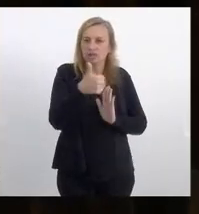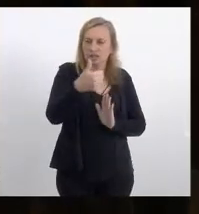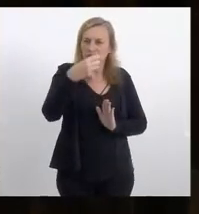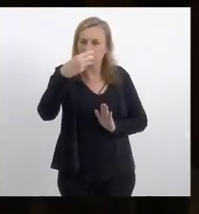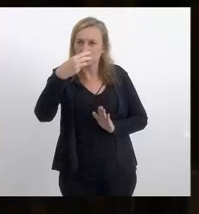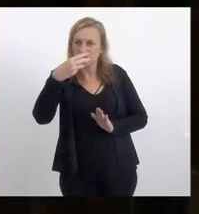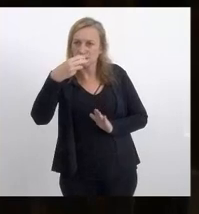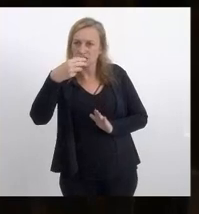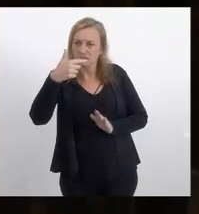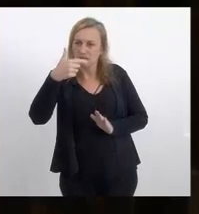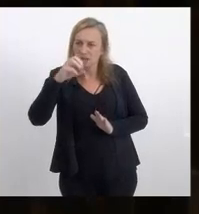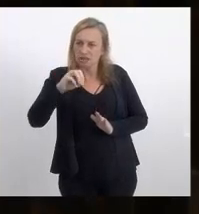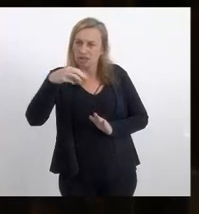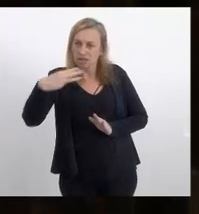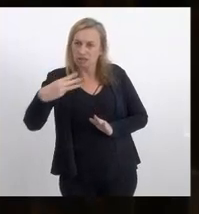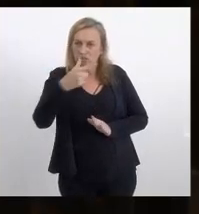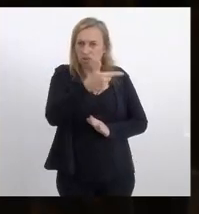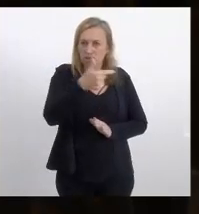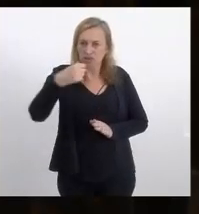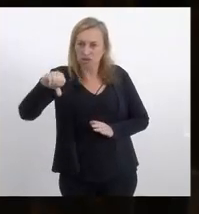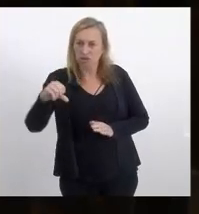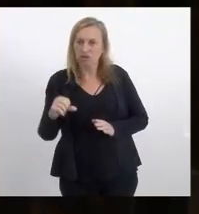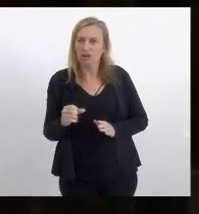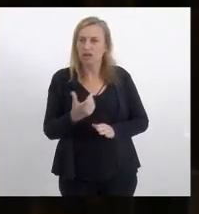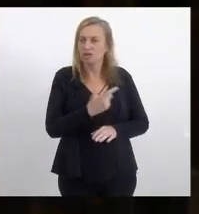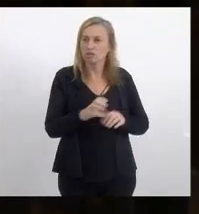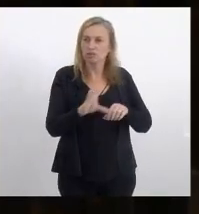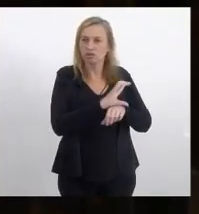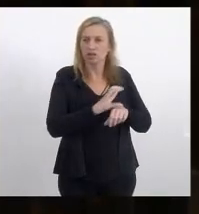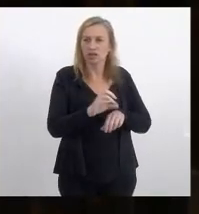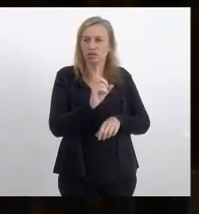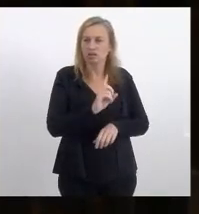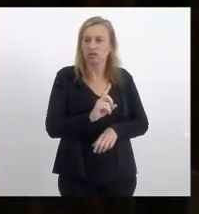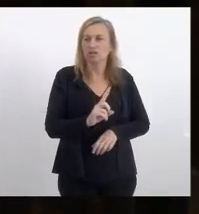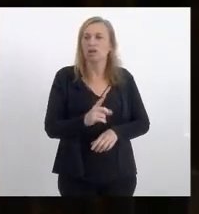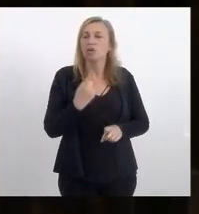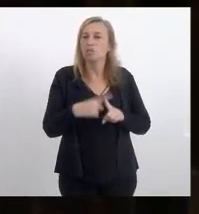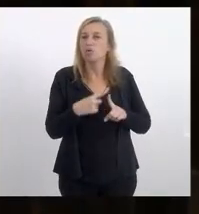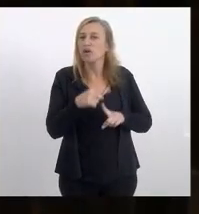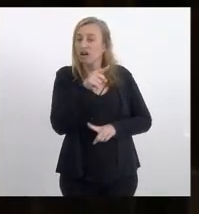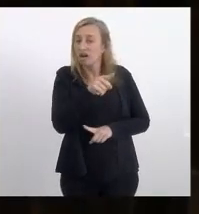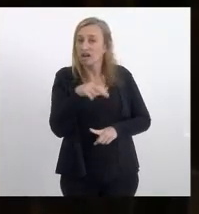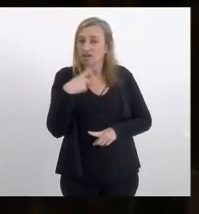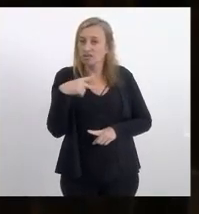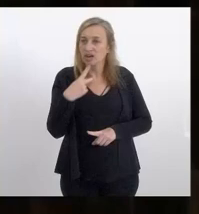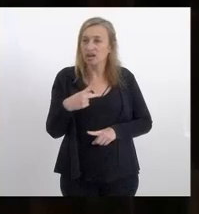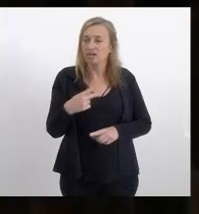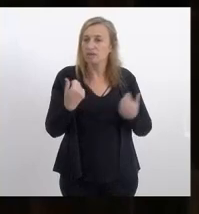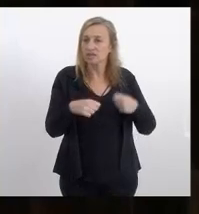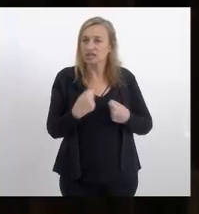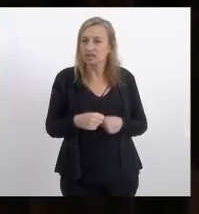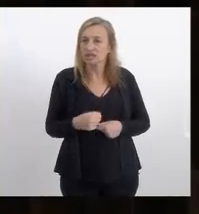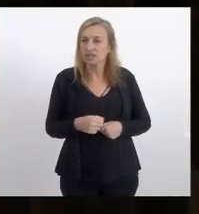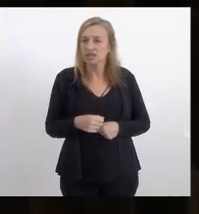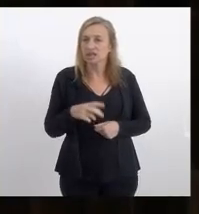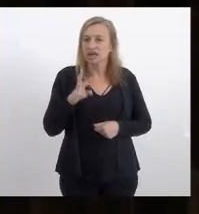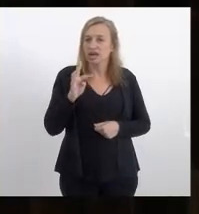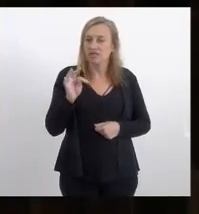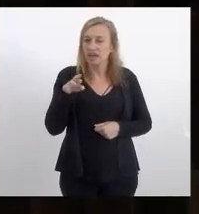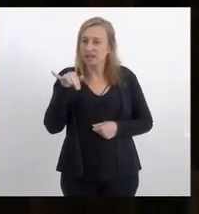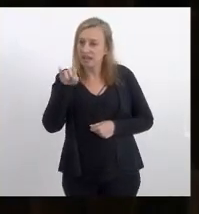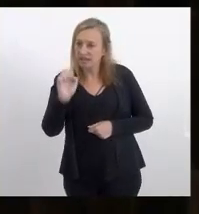103/2019 ela é incondicional e legal porque lá ela diz que deveria ser